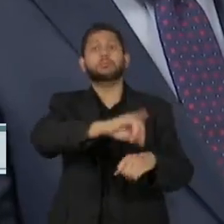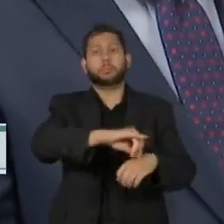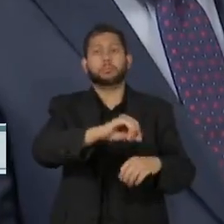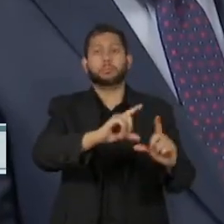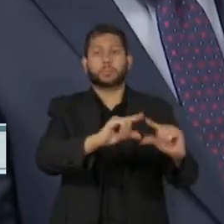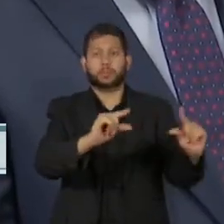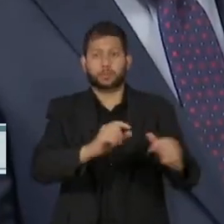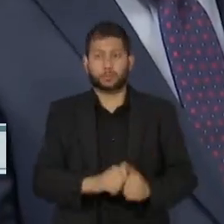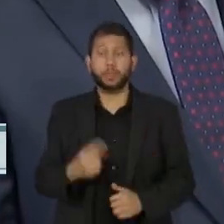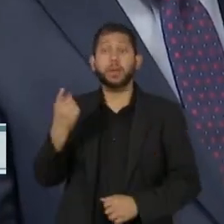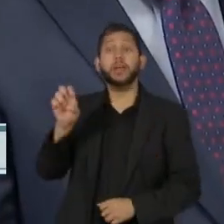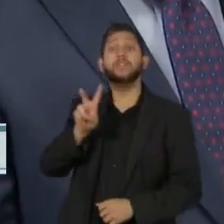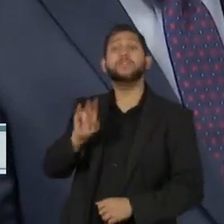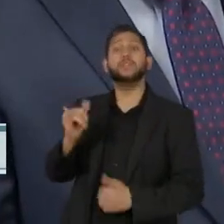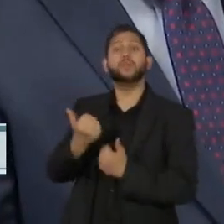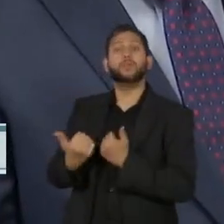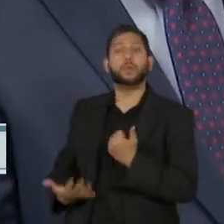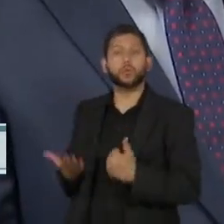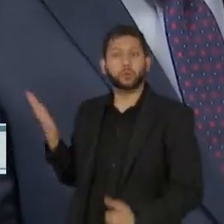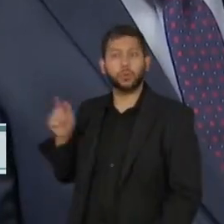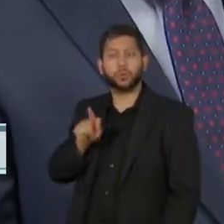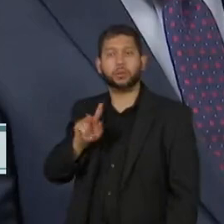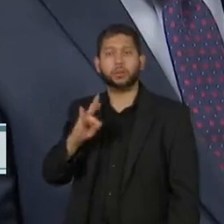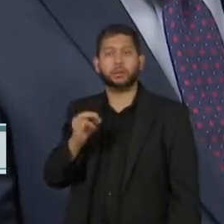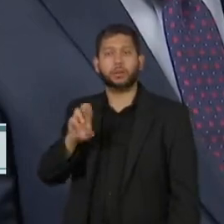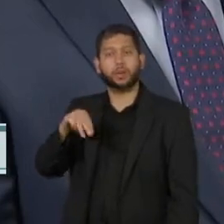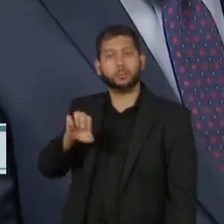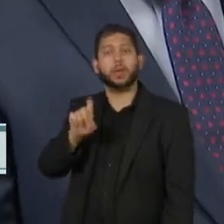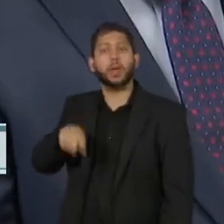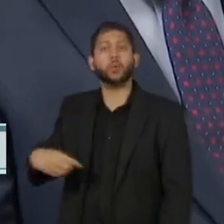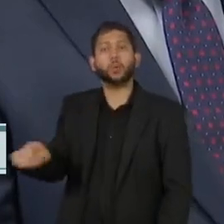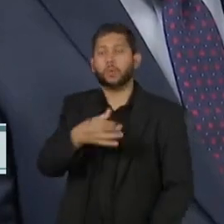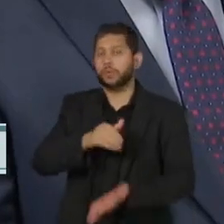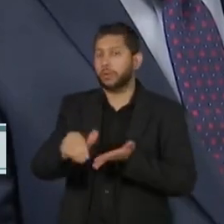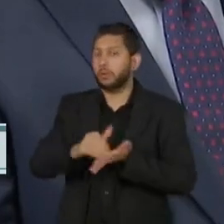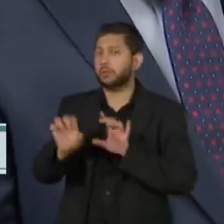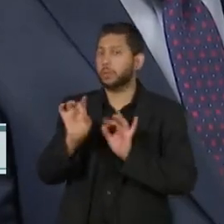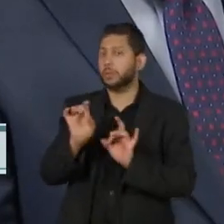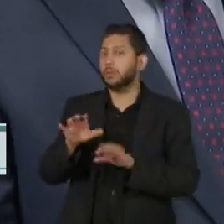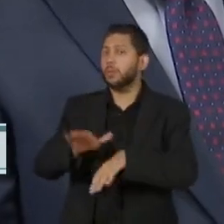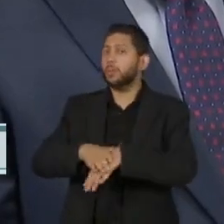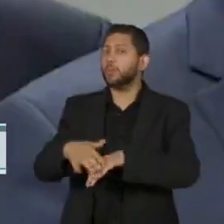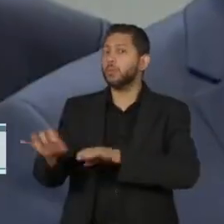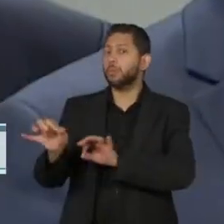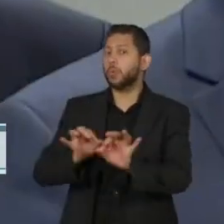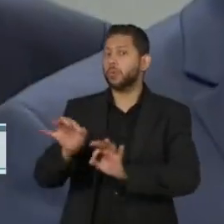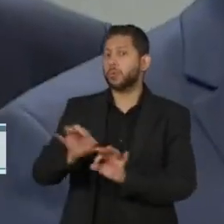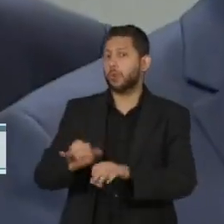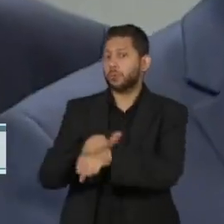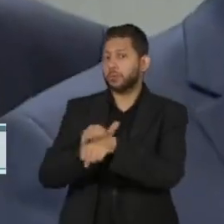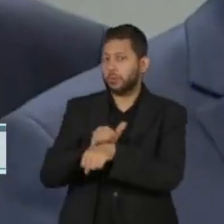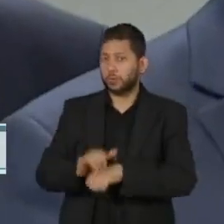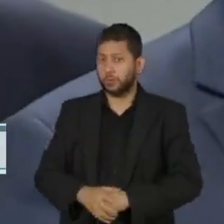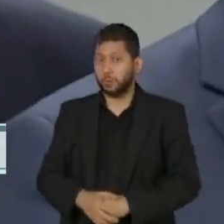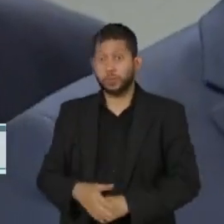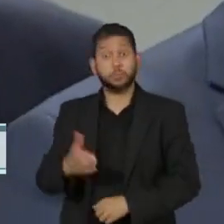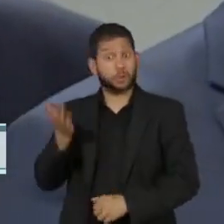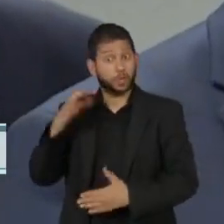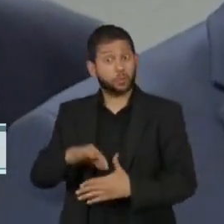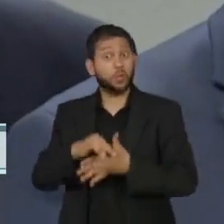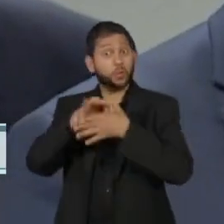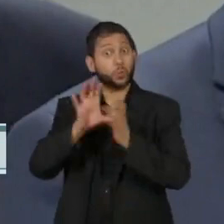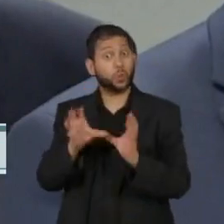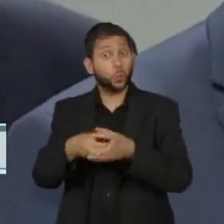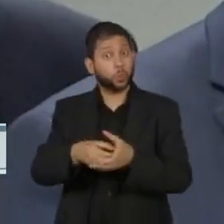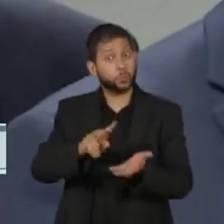vice-governador Guilherme é filho Domingos será um novo secretário especial de projetos físicos ele foi o líder do grupo